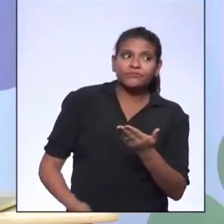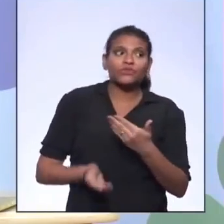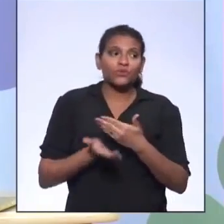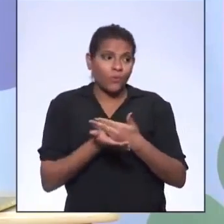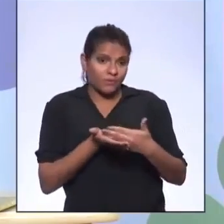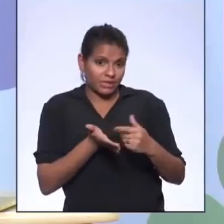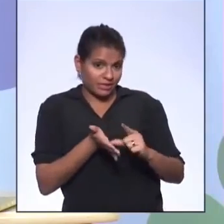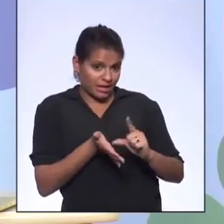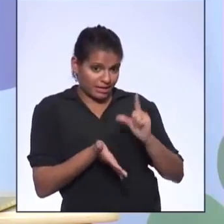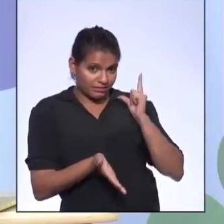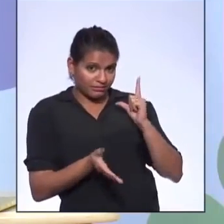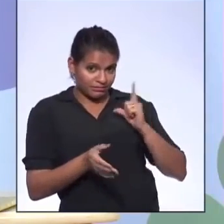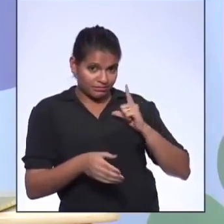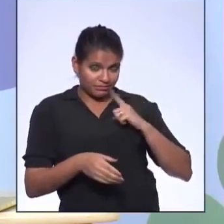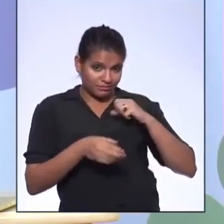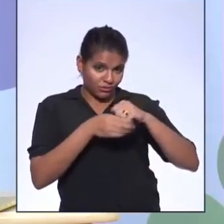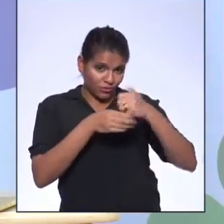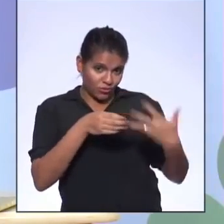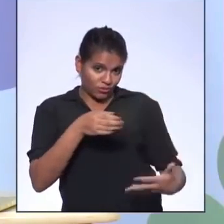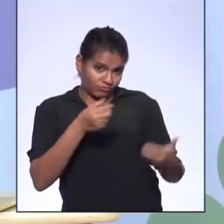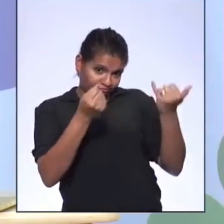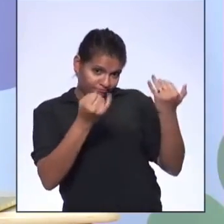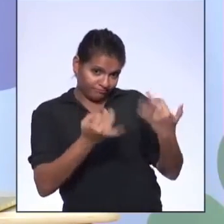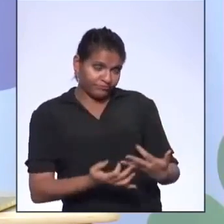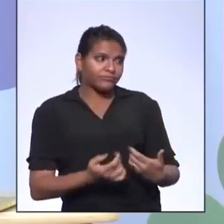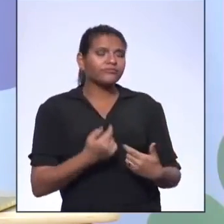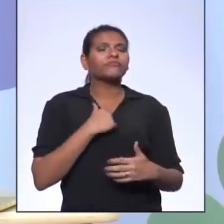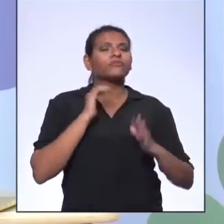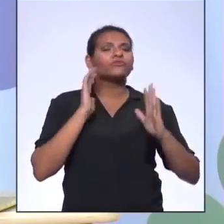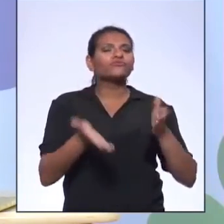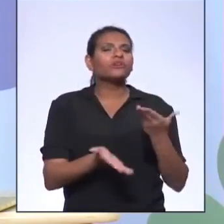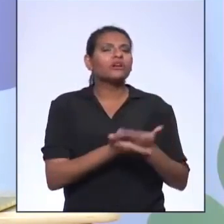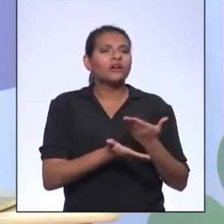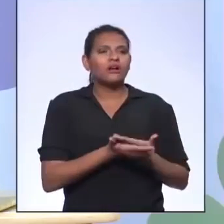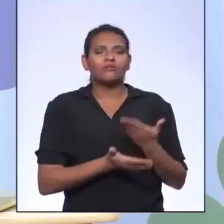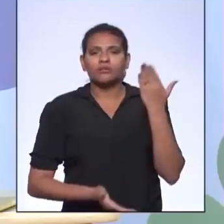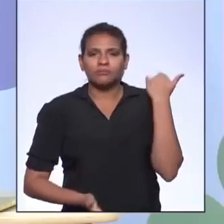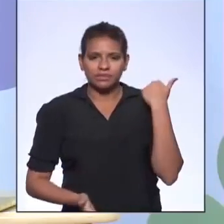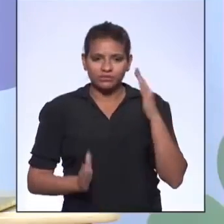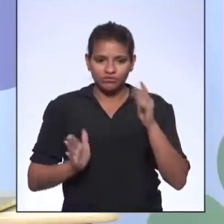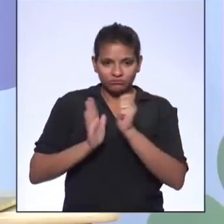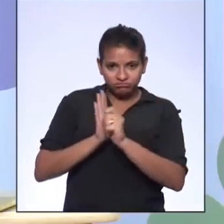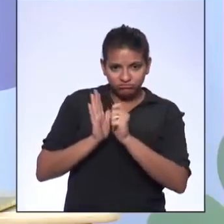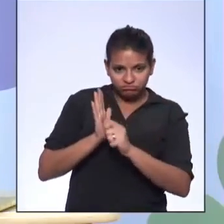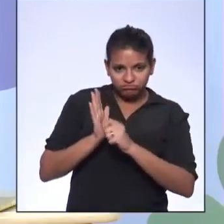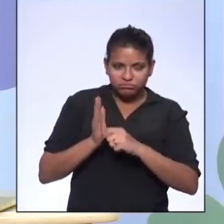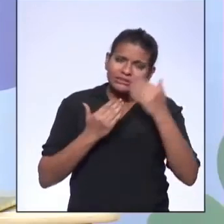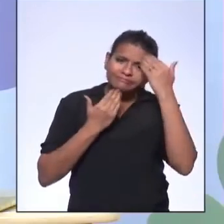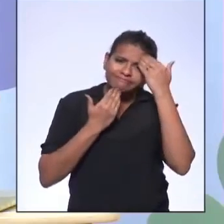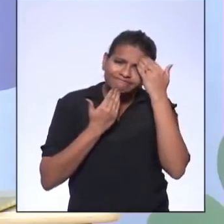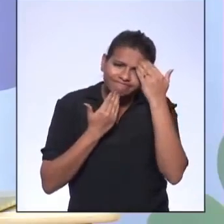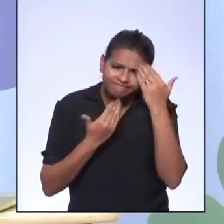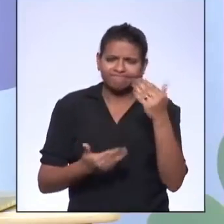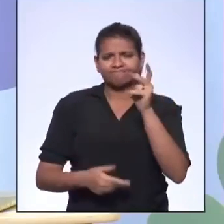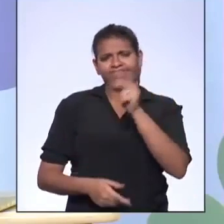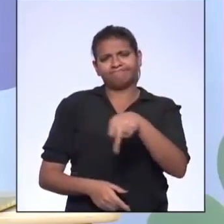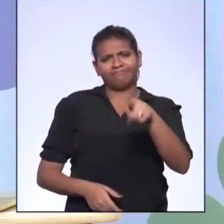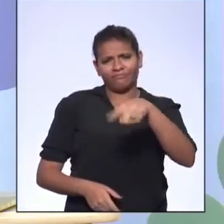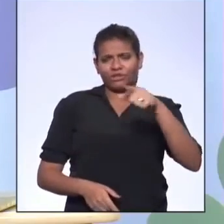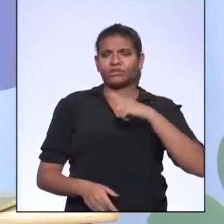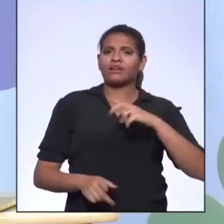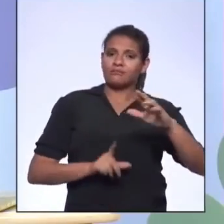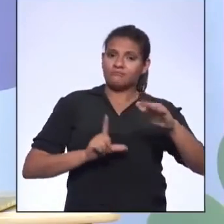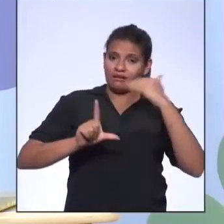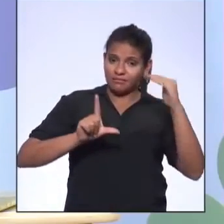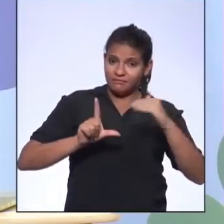falar dos conteúdos, eu até anotei aqui da outra aula, os professores, olha, eu quero agradecer muito a participação também dos professores,